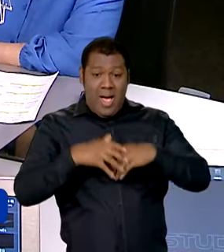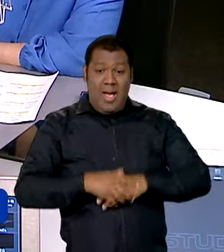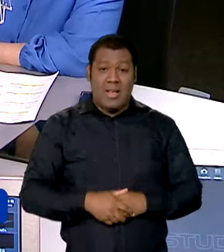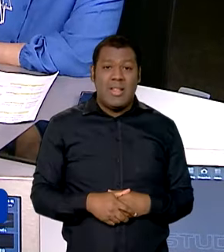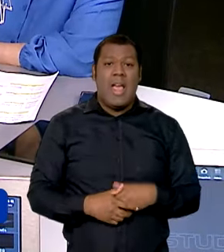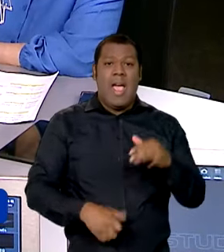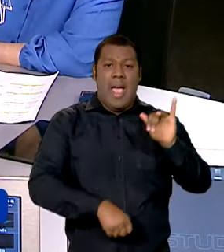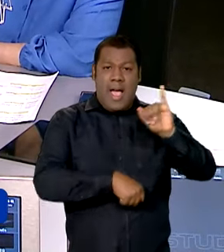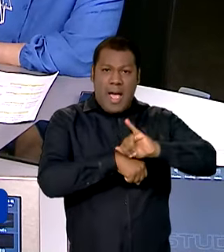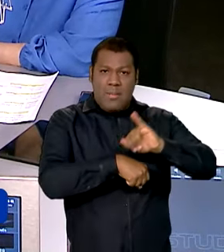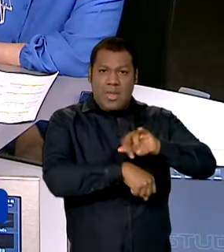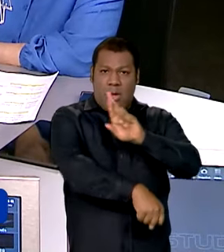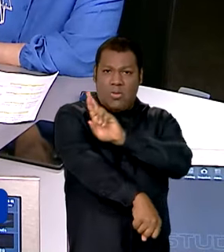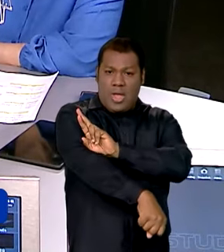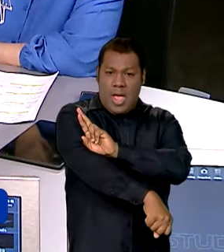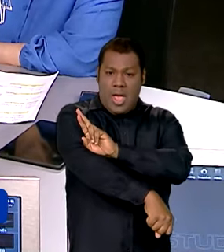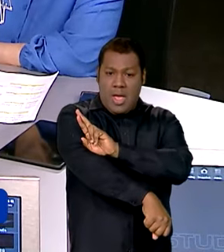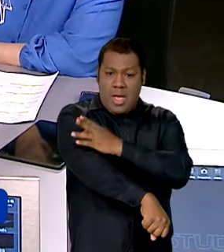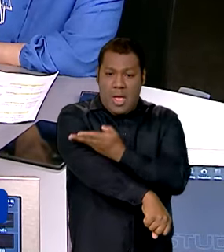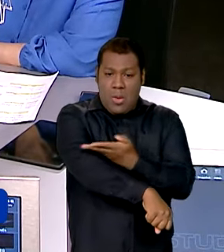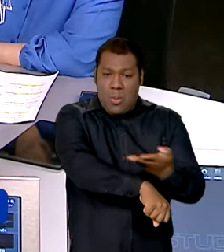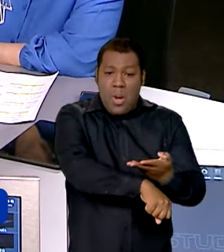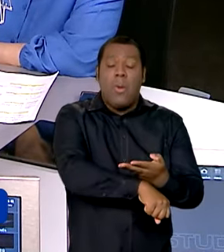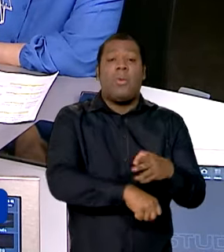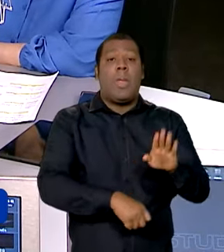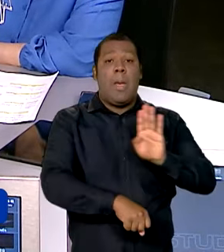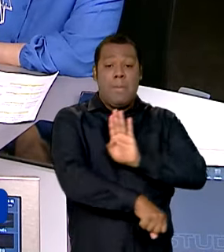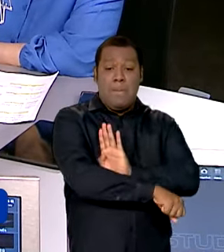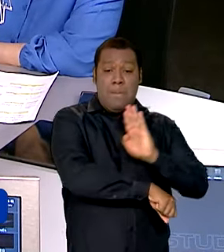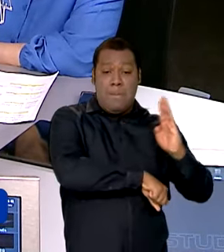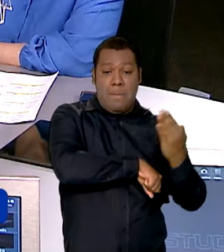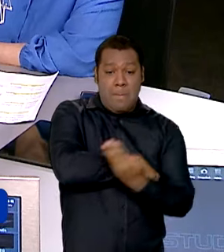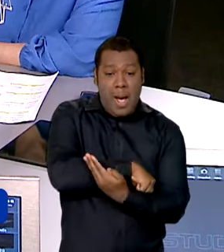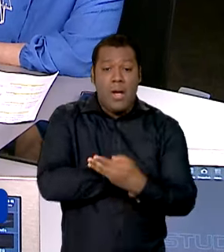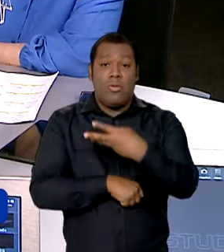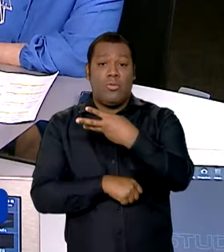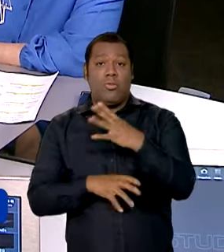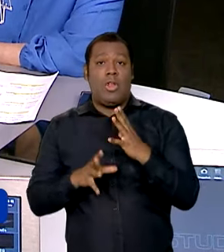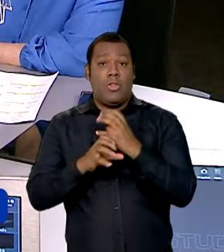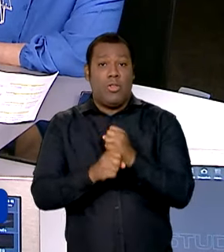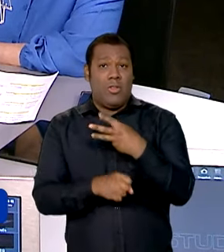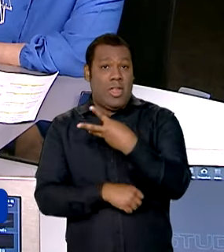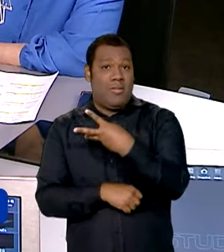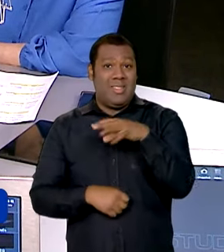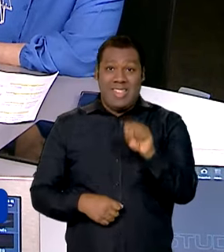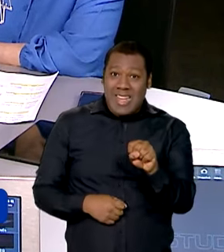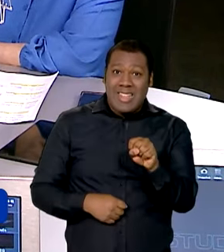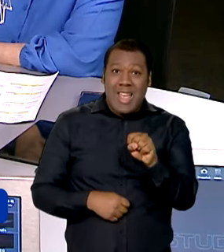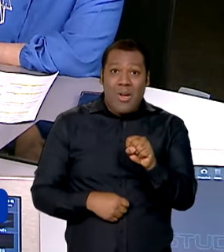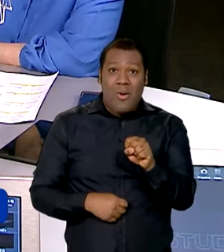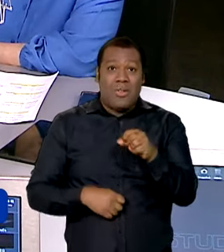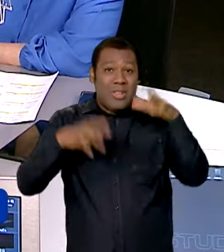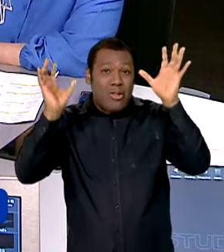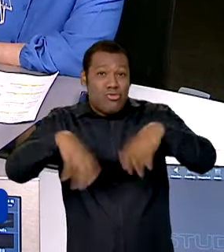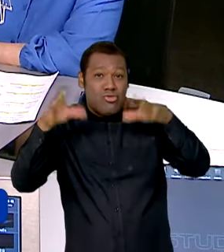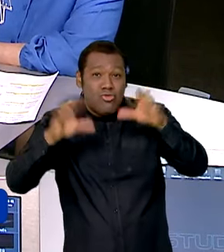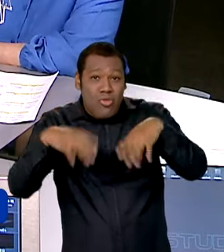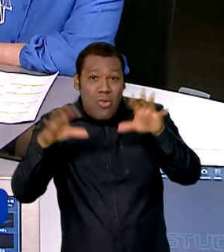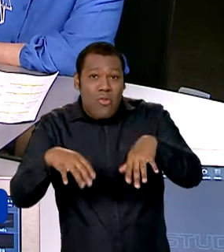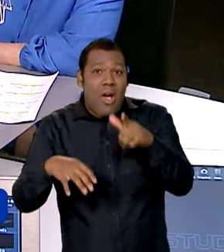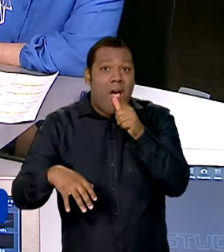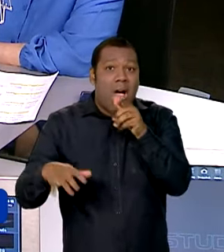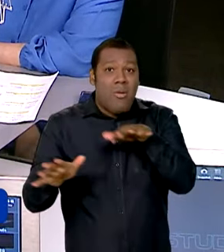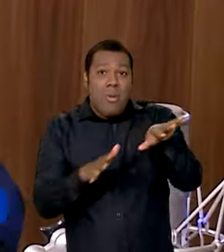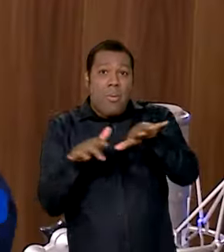Rio Branco que alargou 30 e poucos bairros 48 horas depois as pessoas tinham perdido tudo que tinha dentro de casa como houve uma